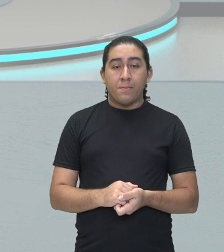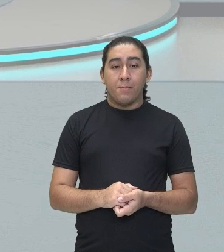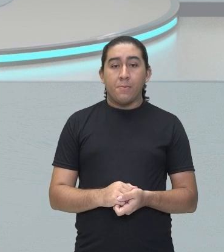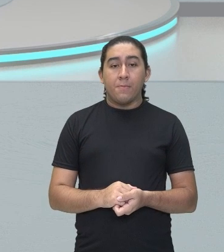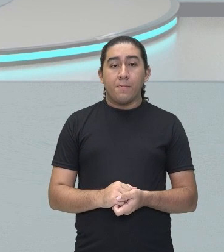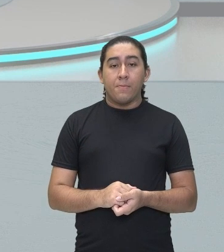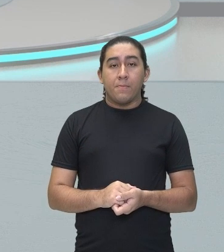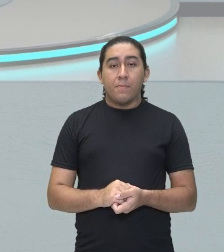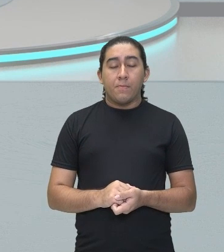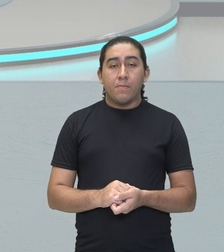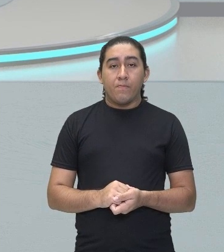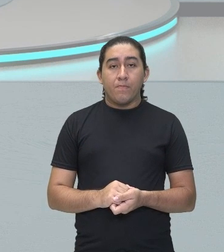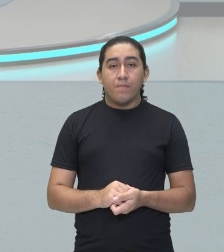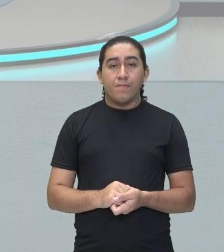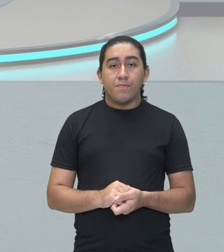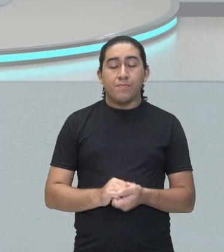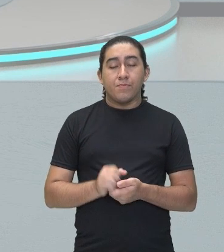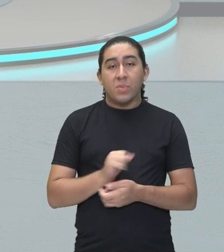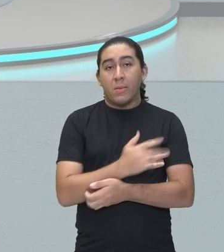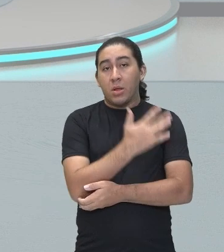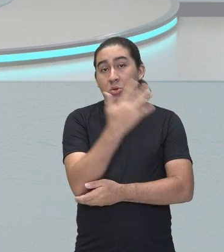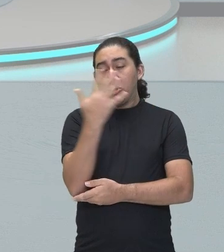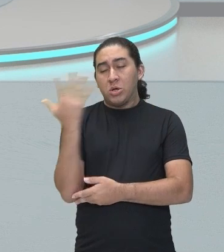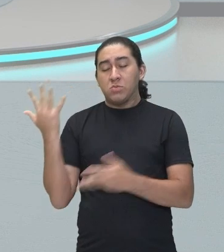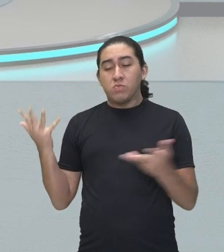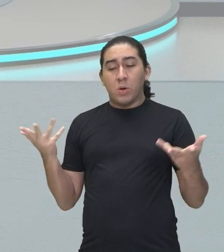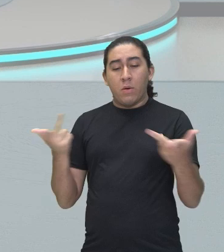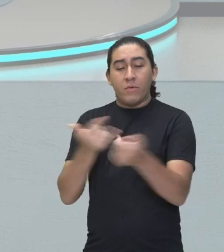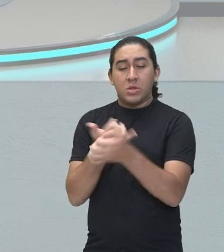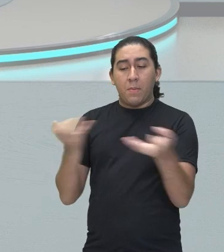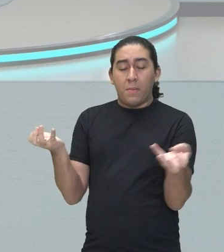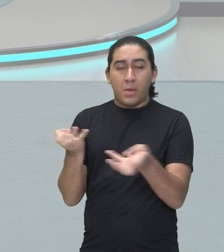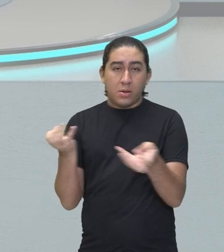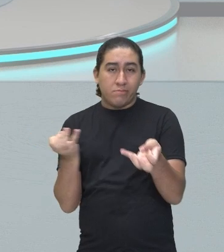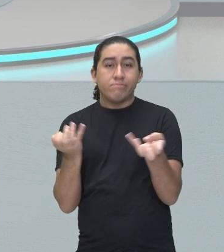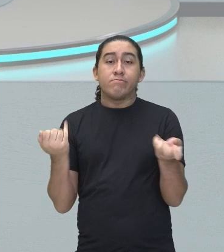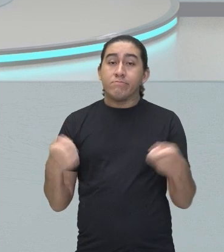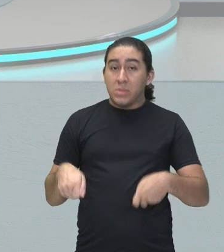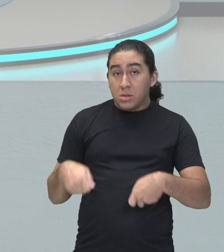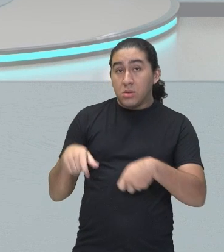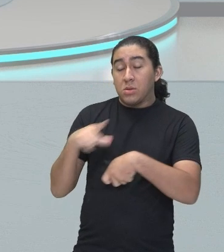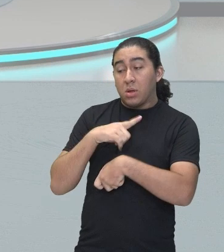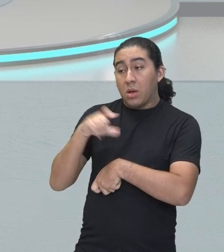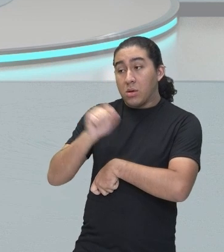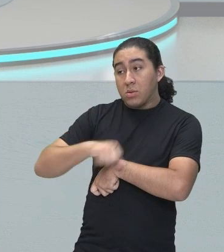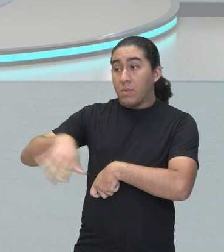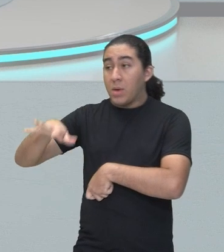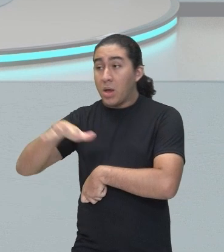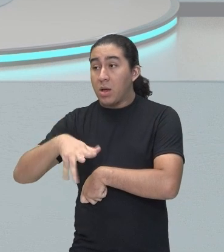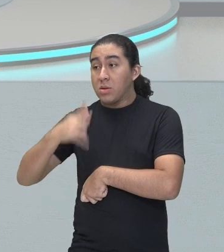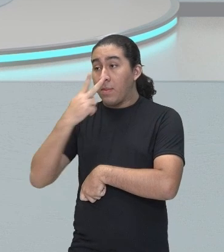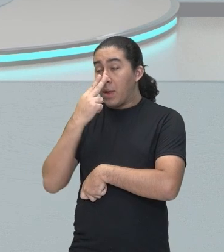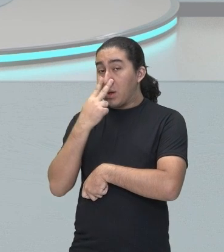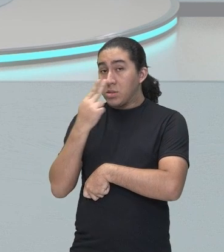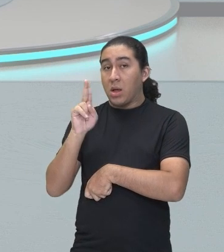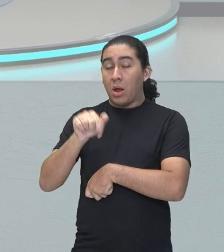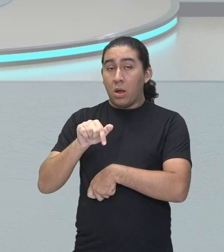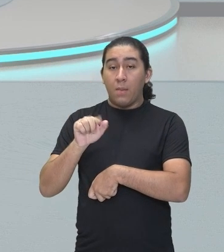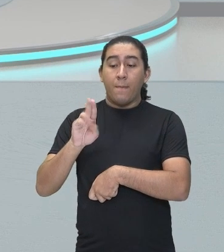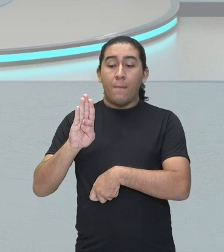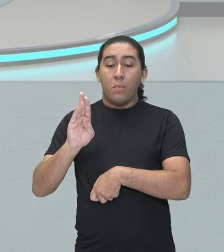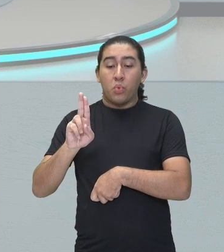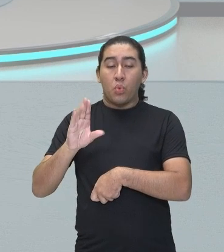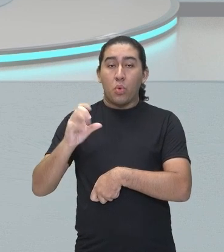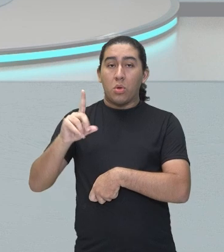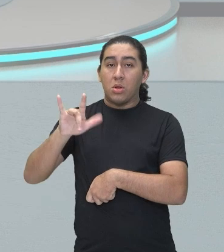uma natureza perfeita, uma natureza maravilhosa, nós vemos uma paisagem bucólica. É uma paisagem